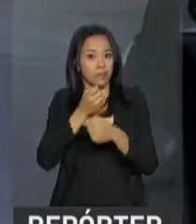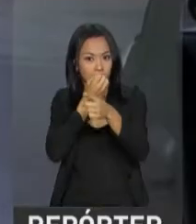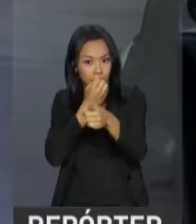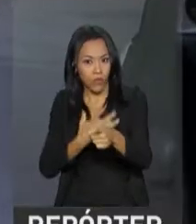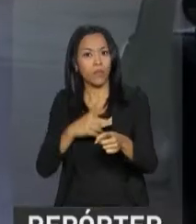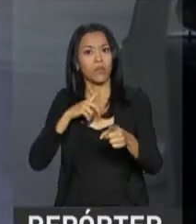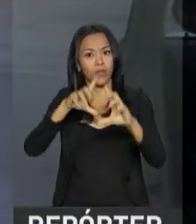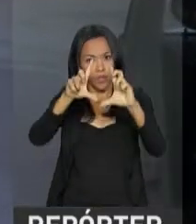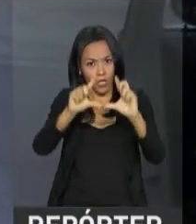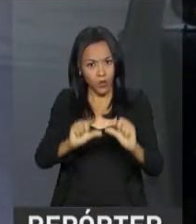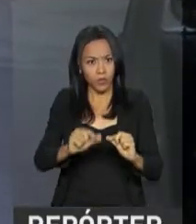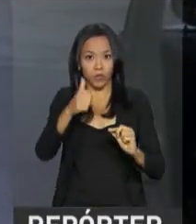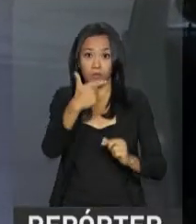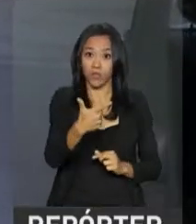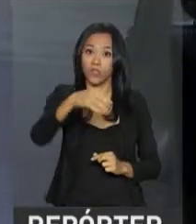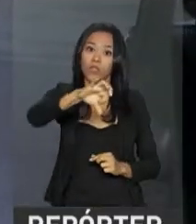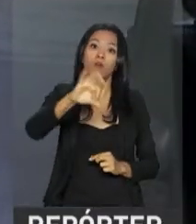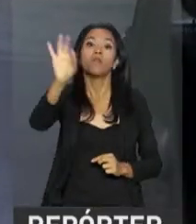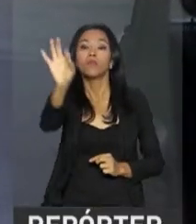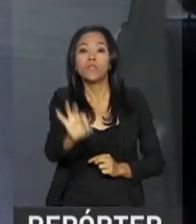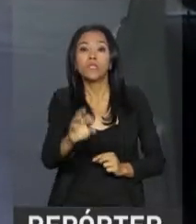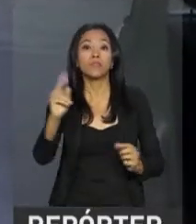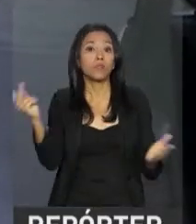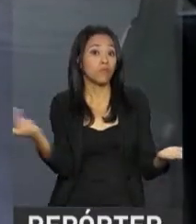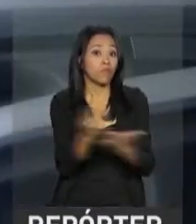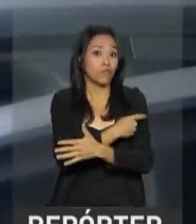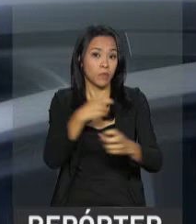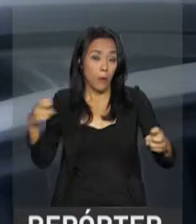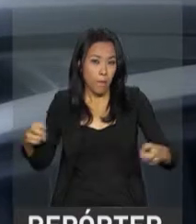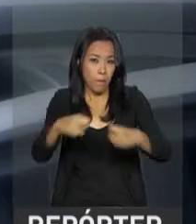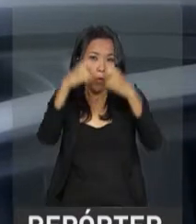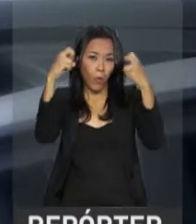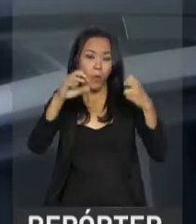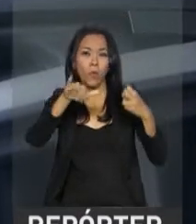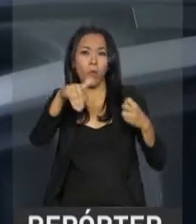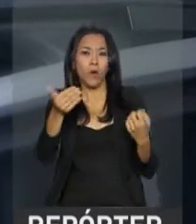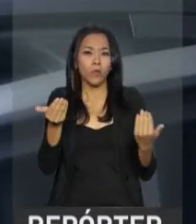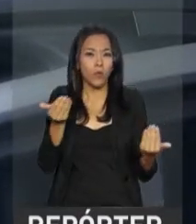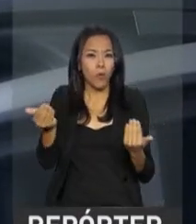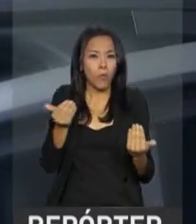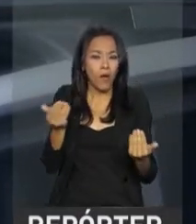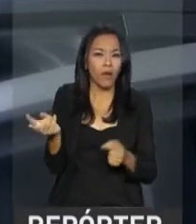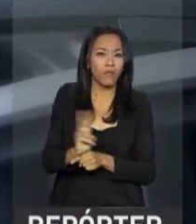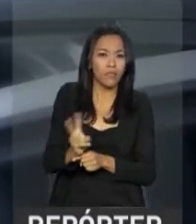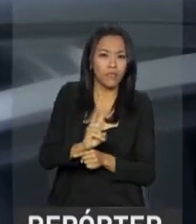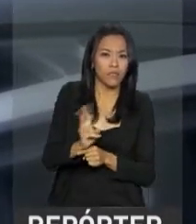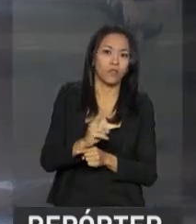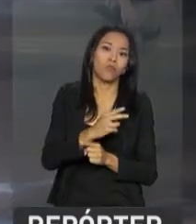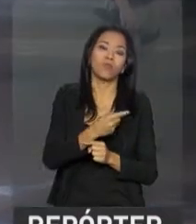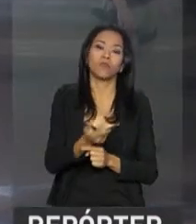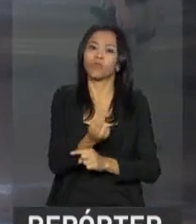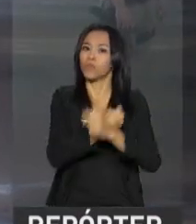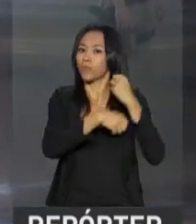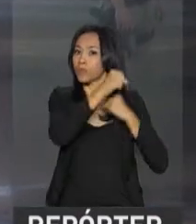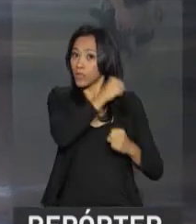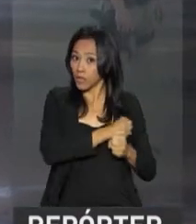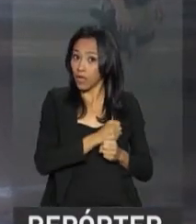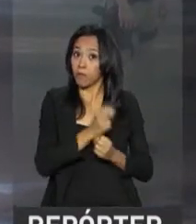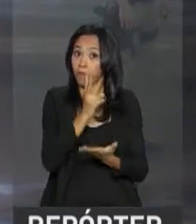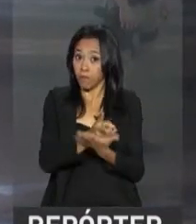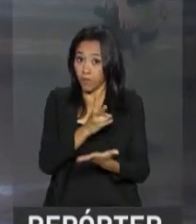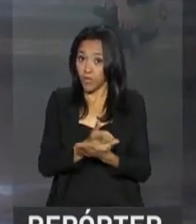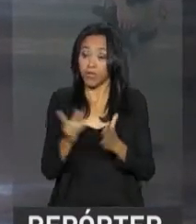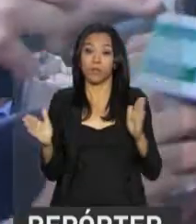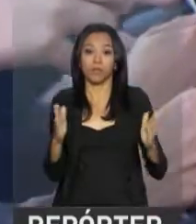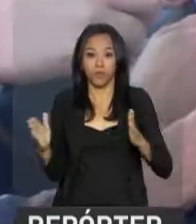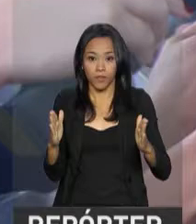houve uma redução de 29 por cento dos acidentes graves quando se compara a fiscalização de 2016 com o mesmo período do